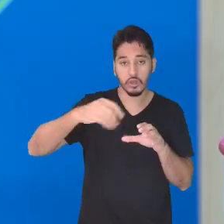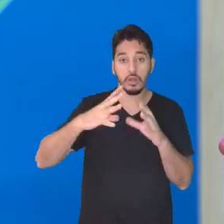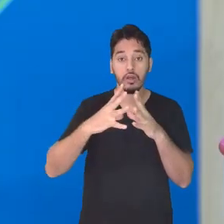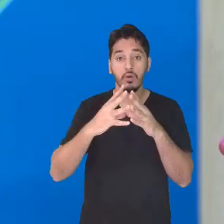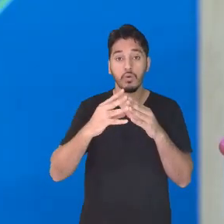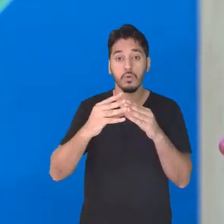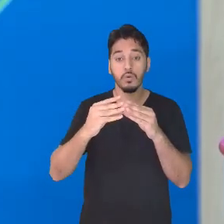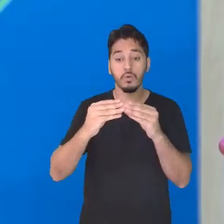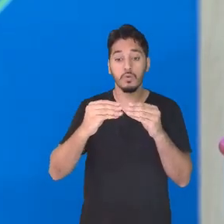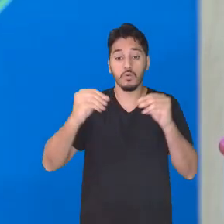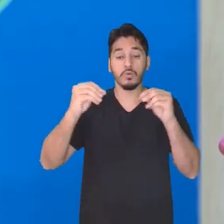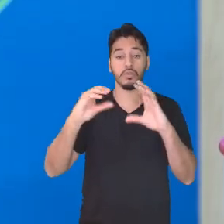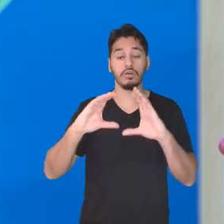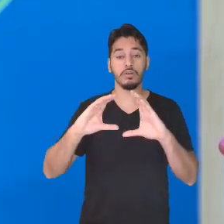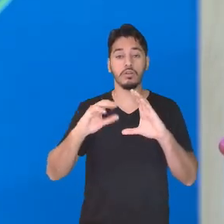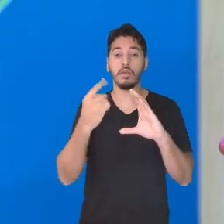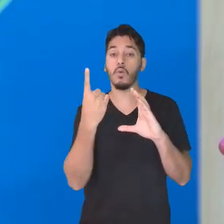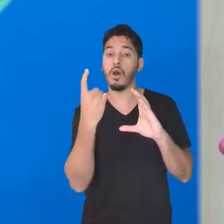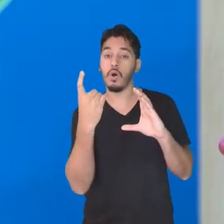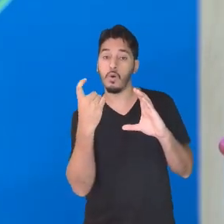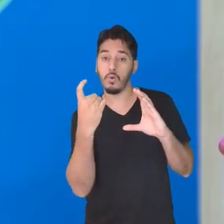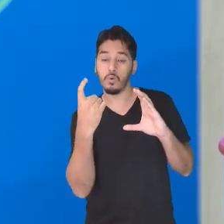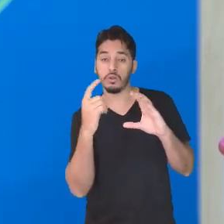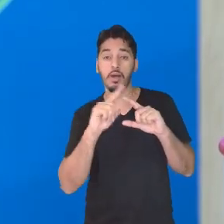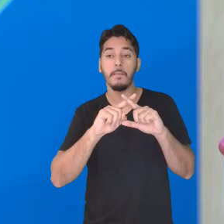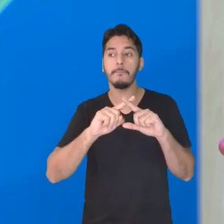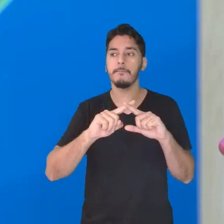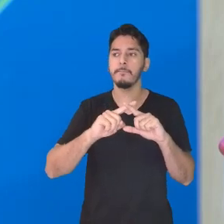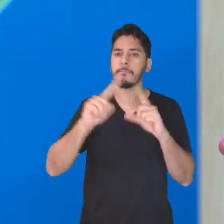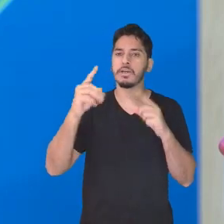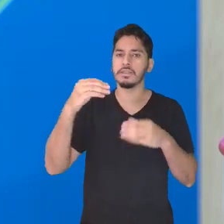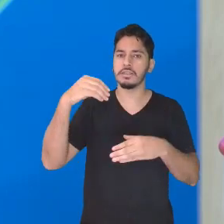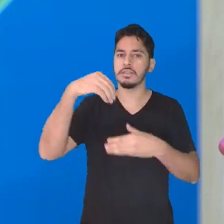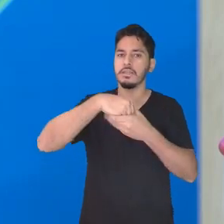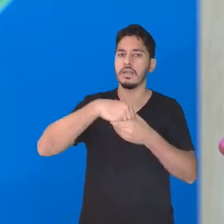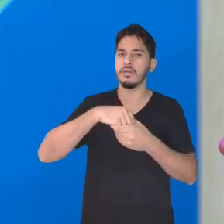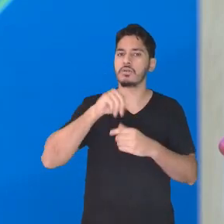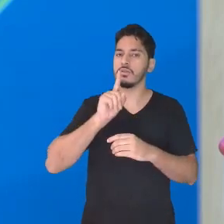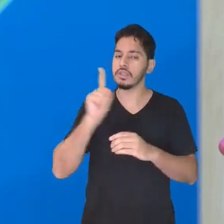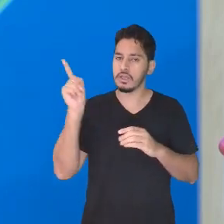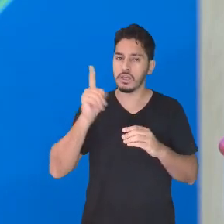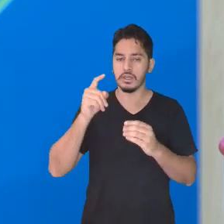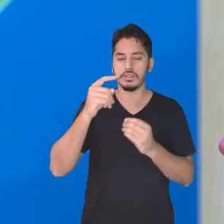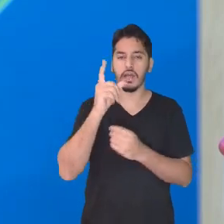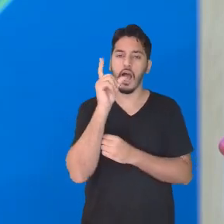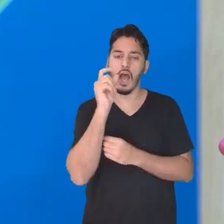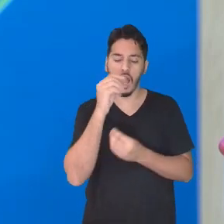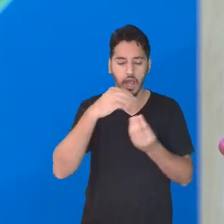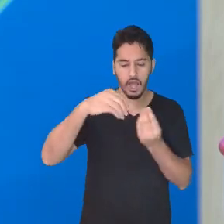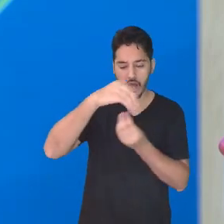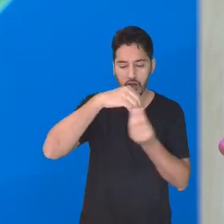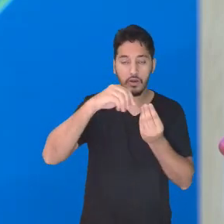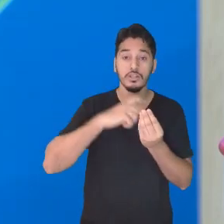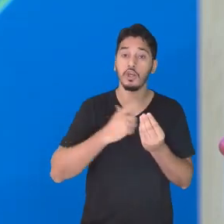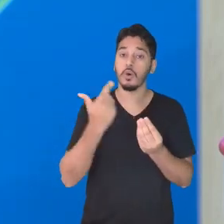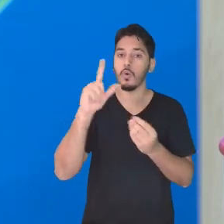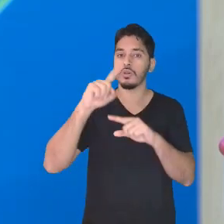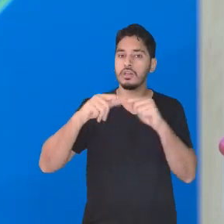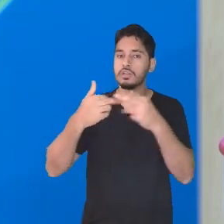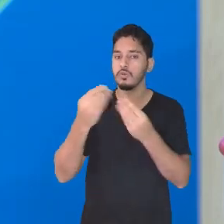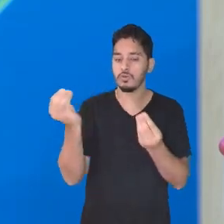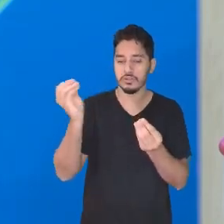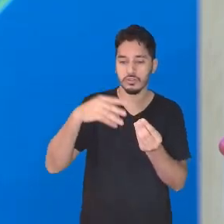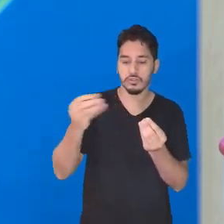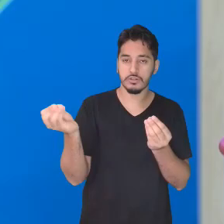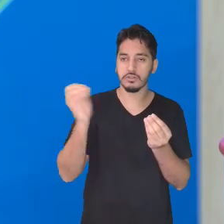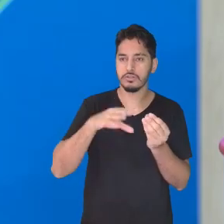aqui uma única fase, porém a gente vai ver que dentro dessa água tem outras substâncias. Daqui